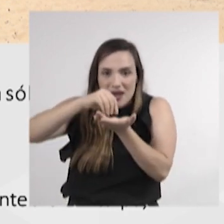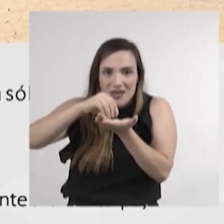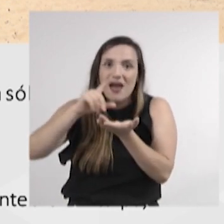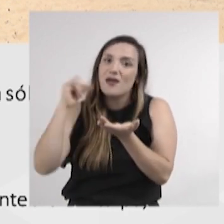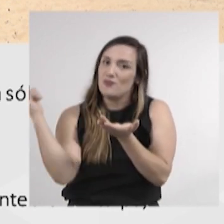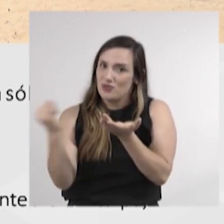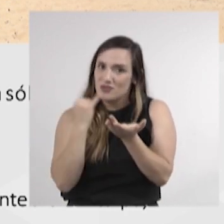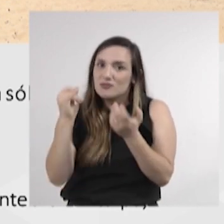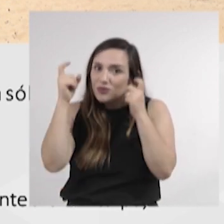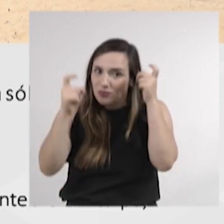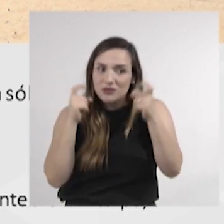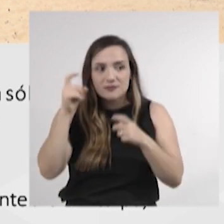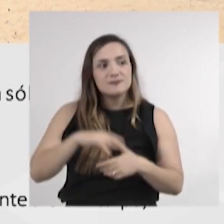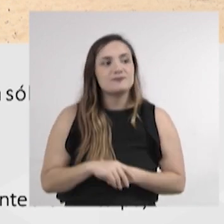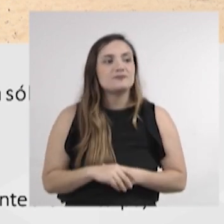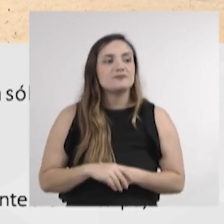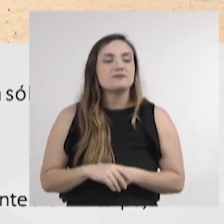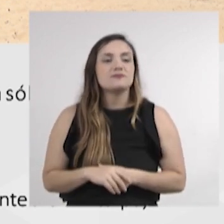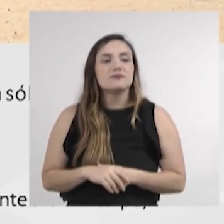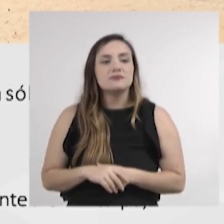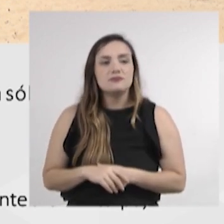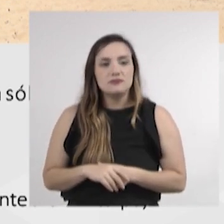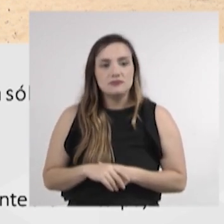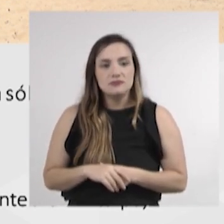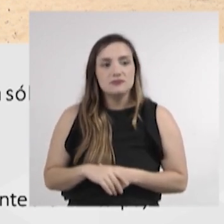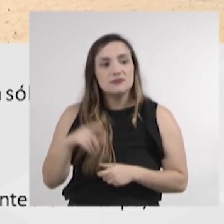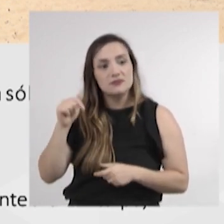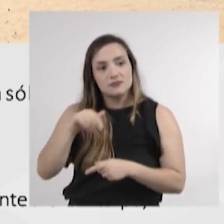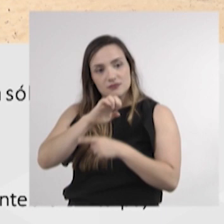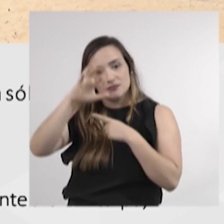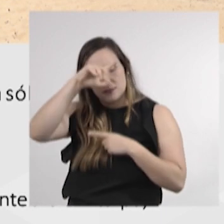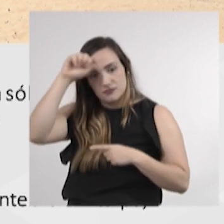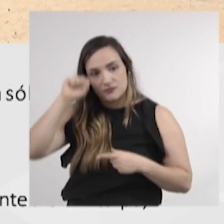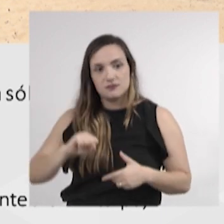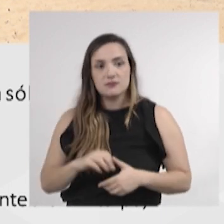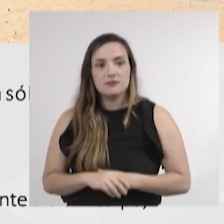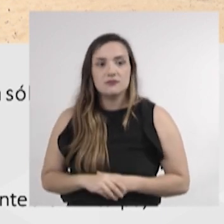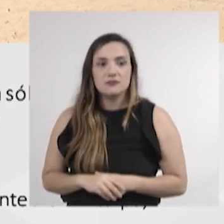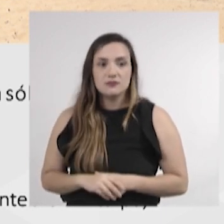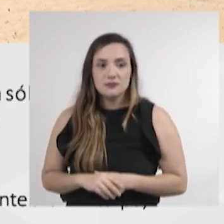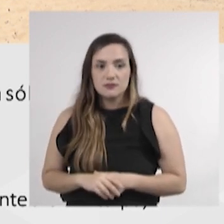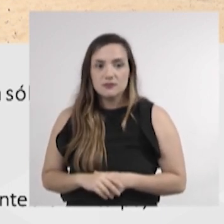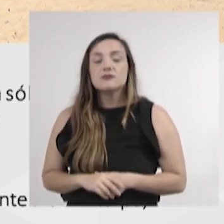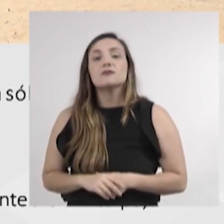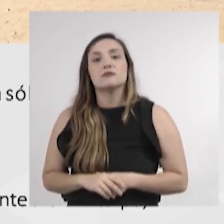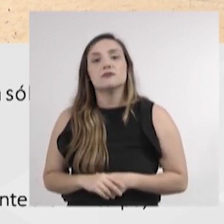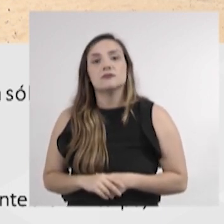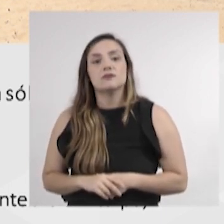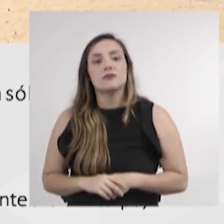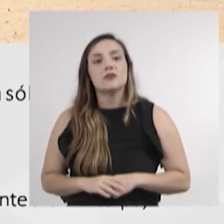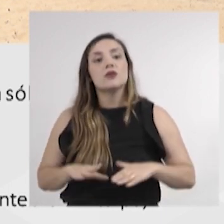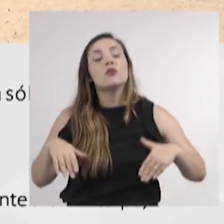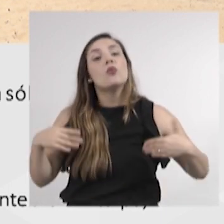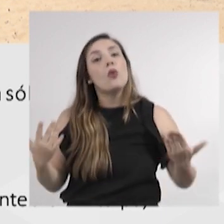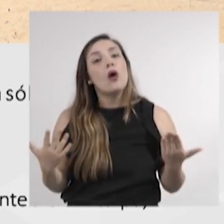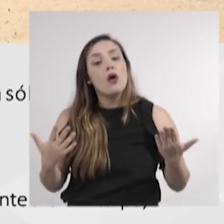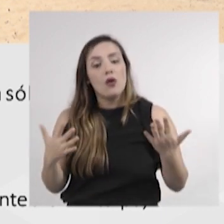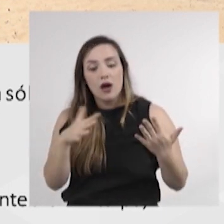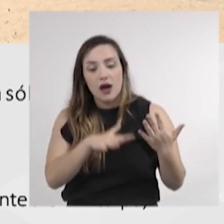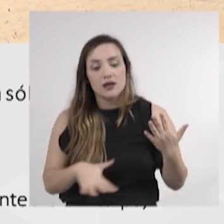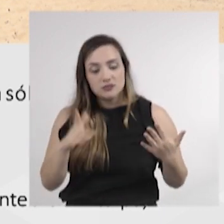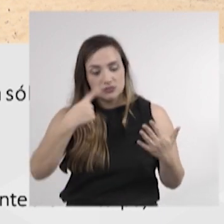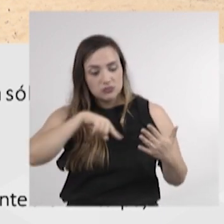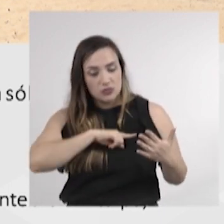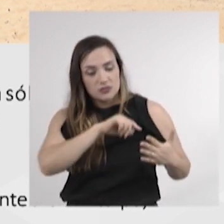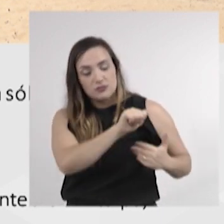grande. A descarga sólida total nos rios do Mato Grosso do Sul, estou falando disso, a área que nós monitoramos, tá? Que são esses 3 rios. O Mato Grosso